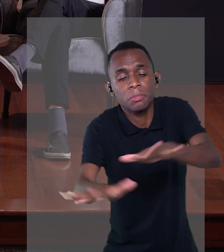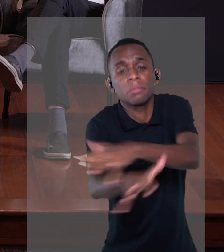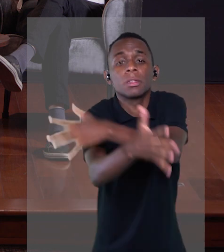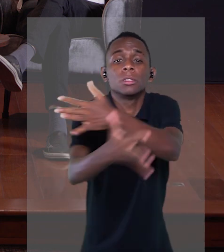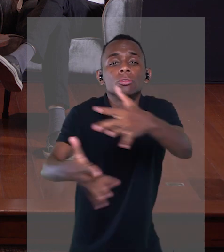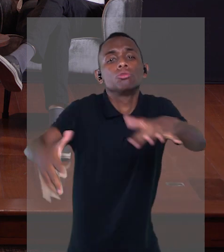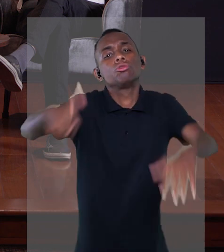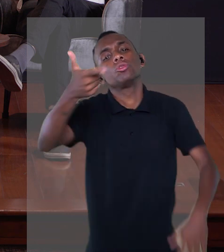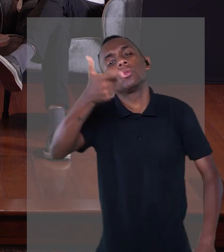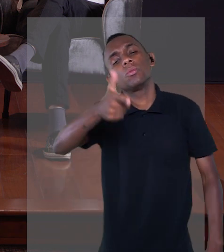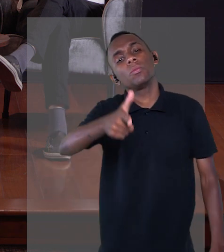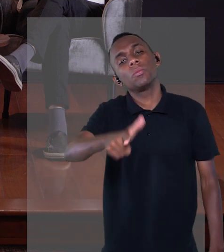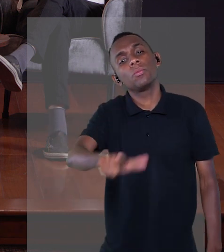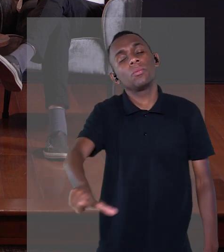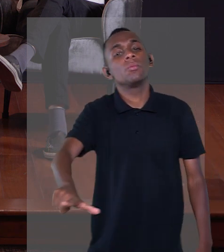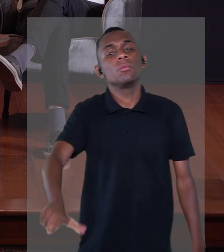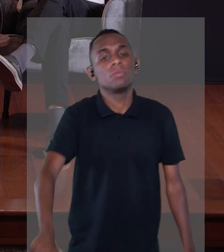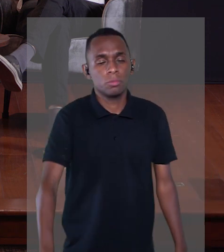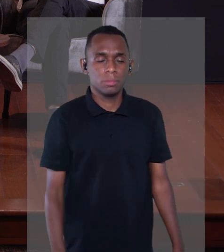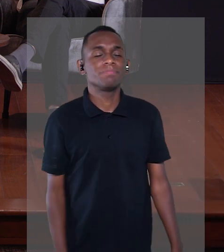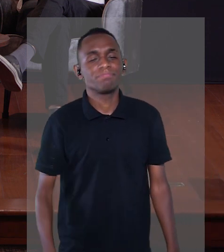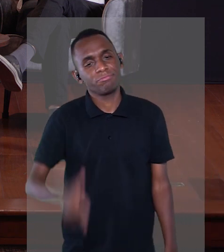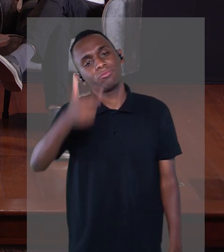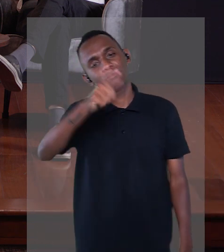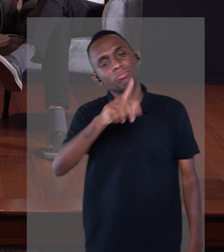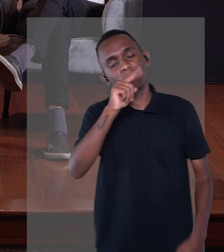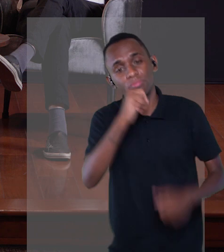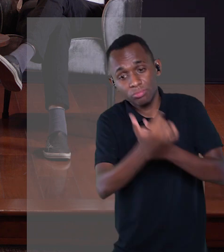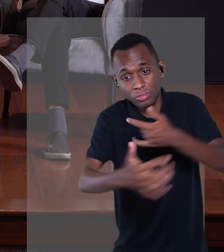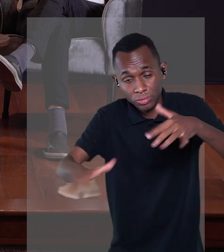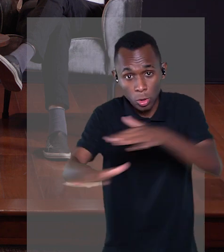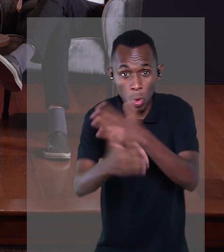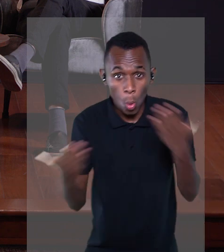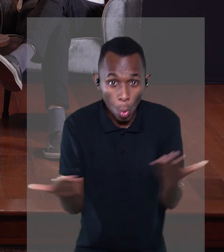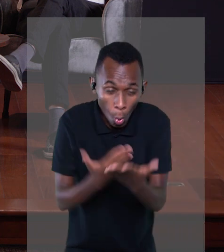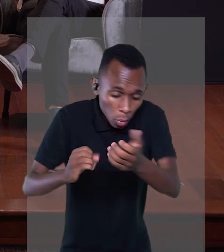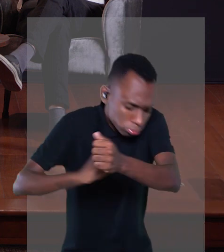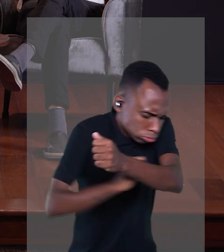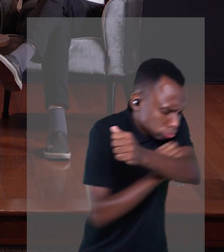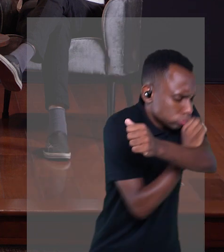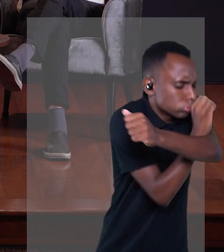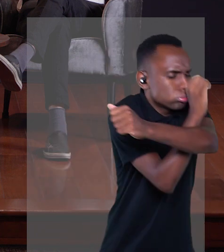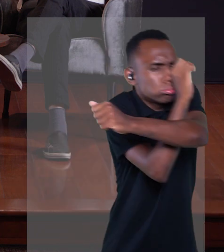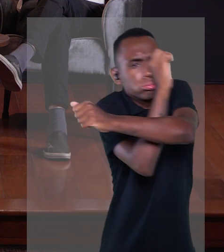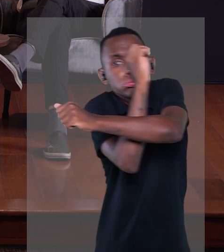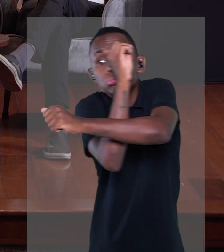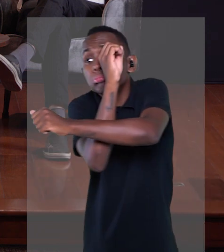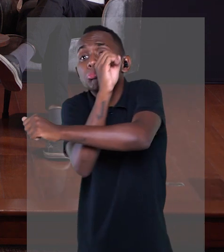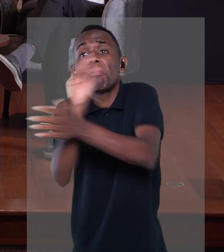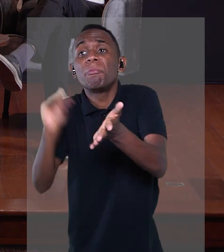Encher de novo o mar. Hoje amanheceu sem